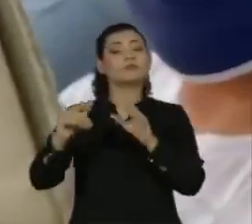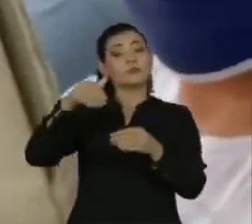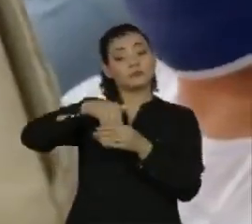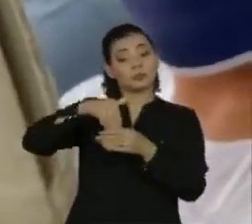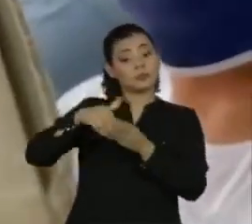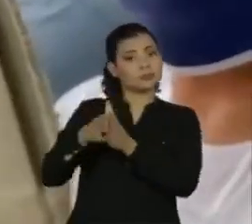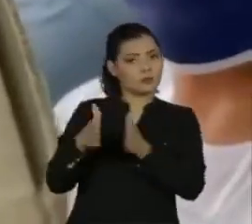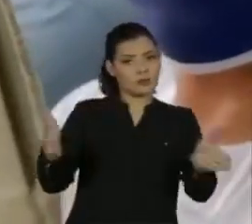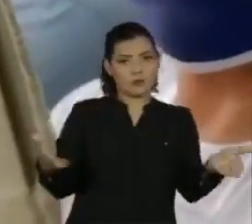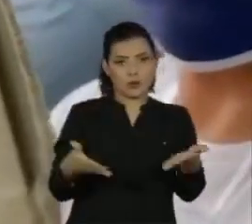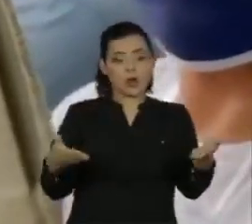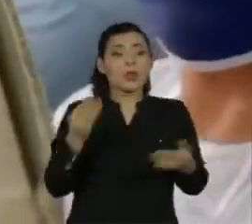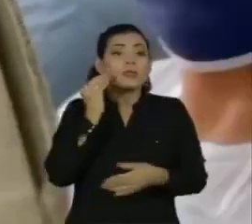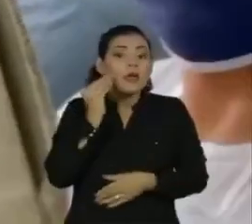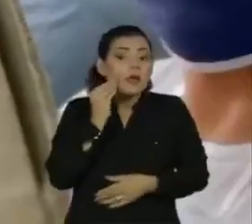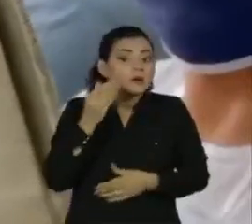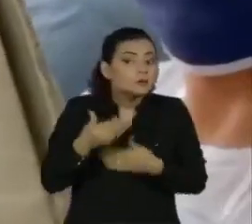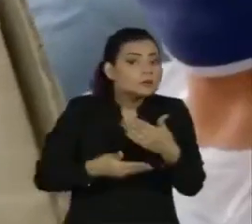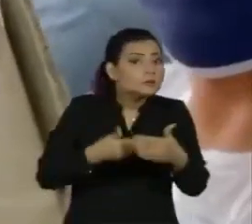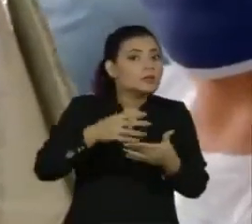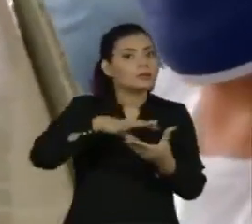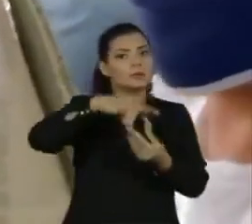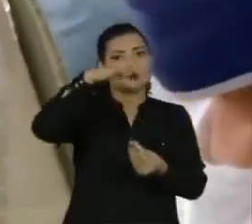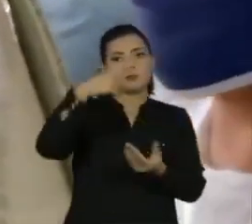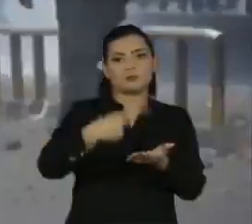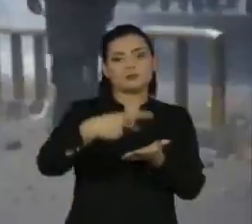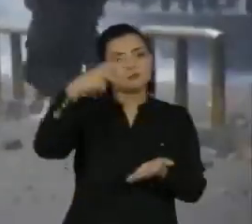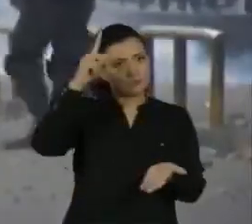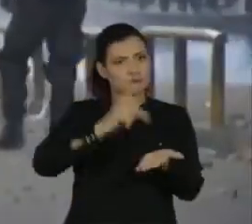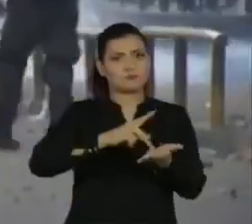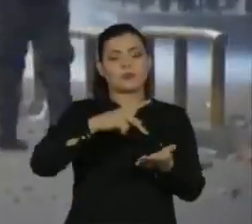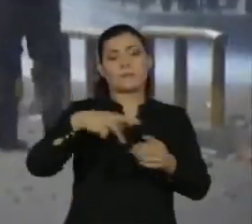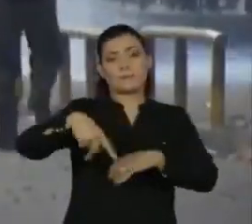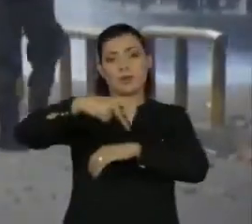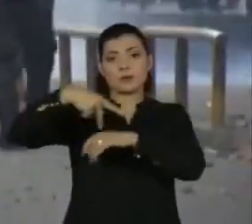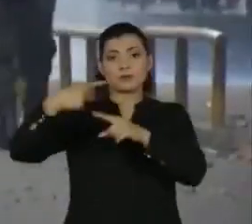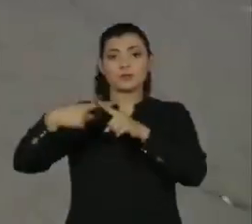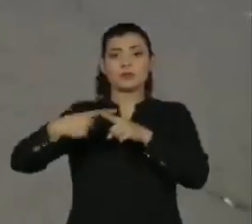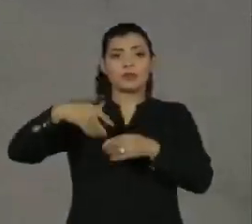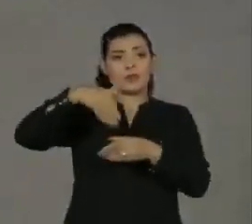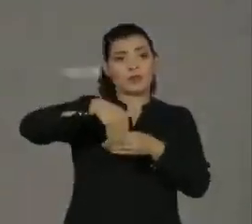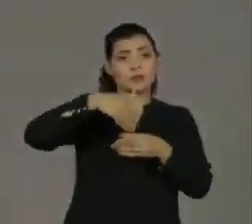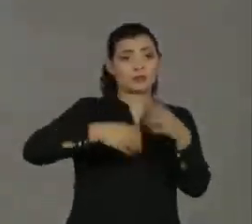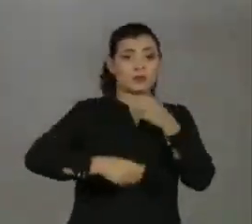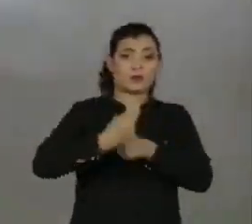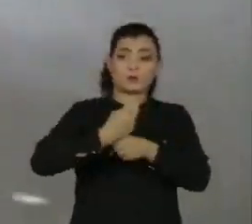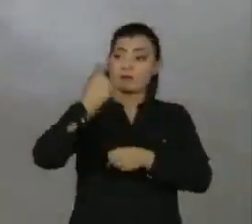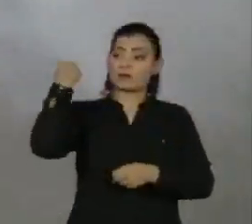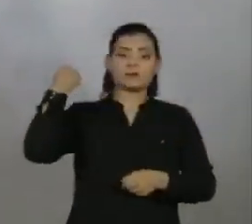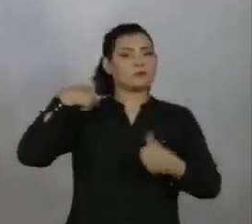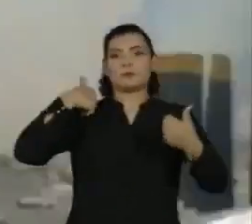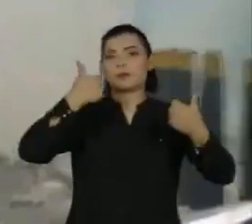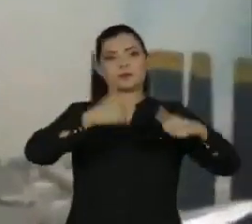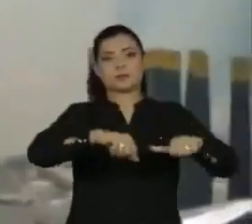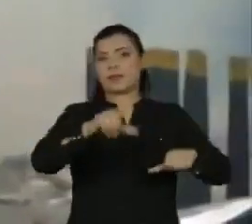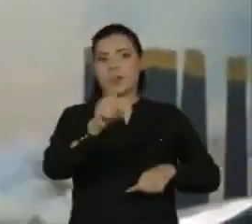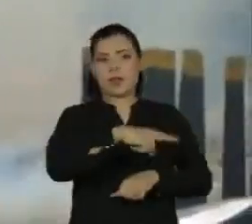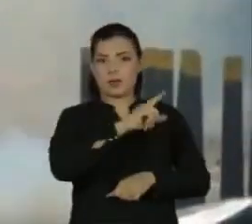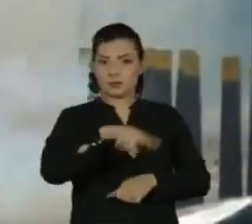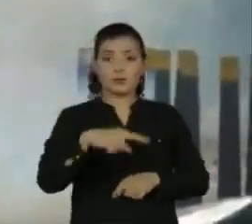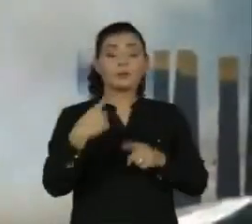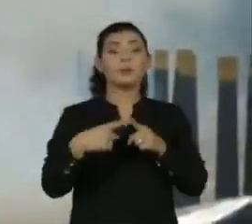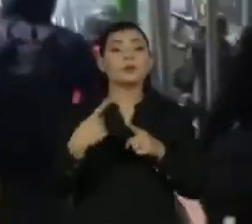foi considerada um teste para a democracia no país andino, depois que a eleição do ano passado foi anulada